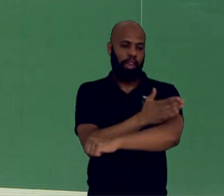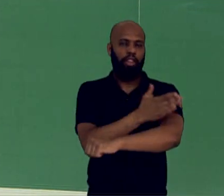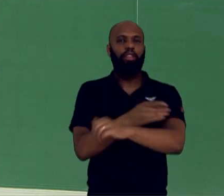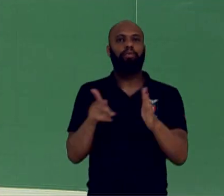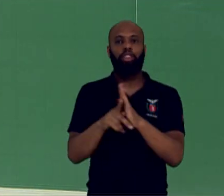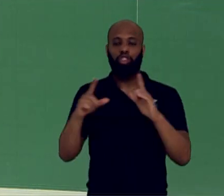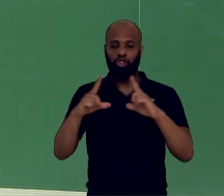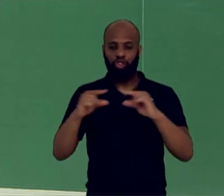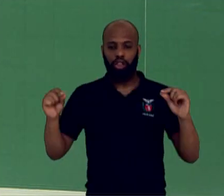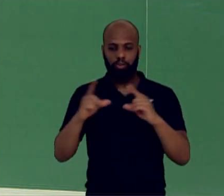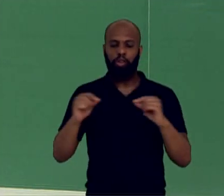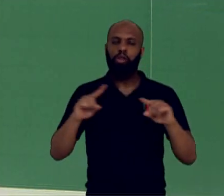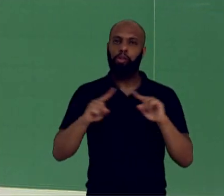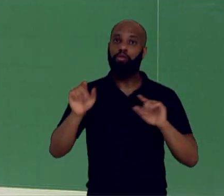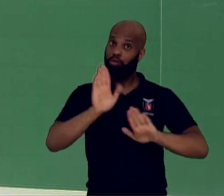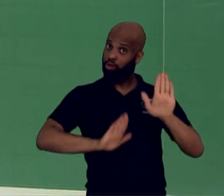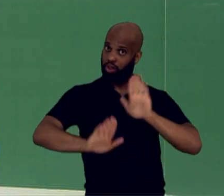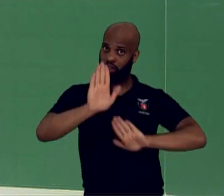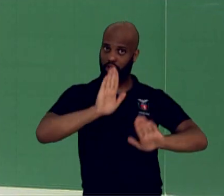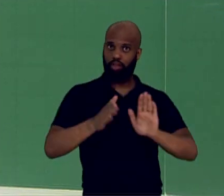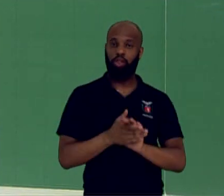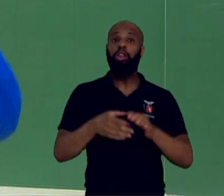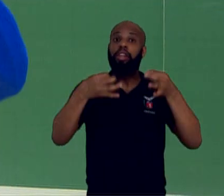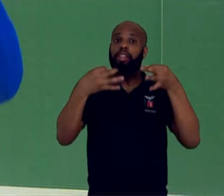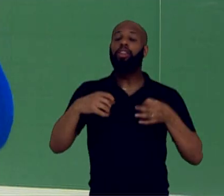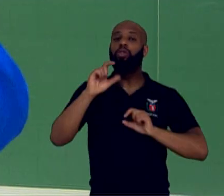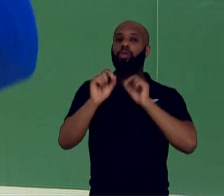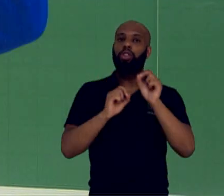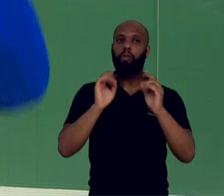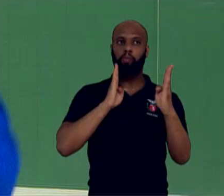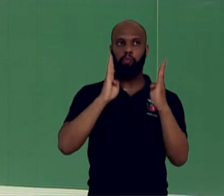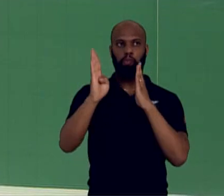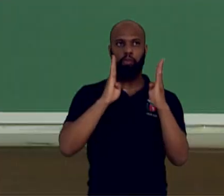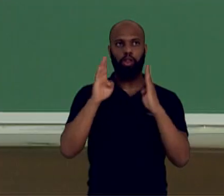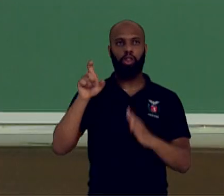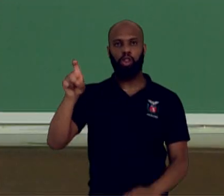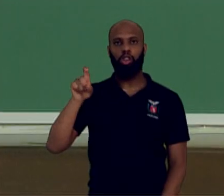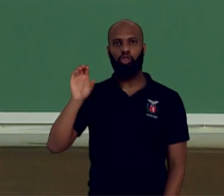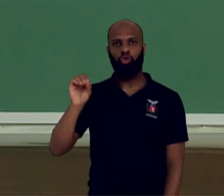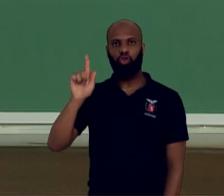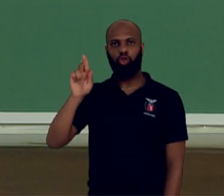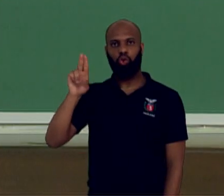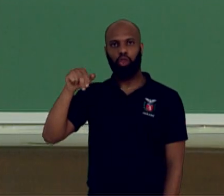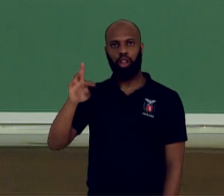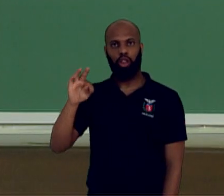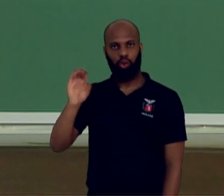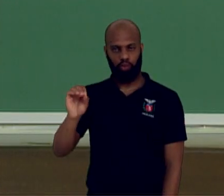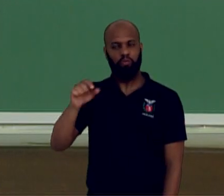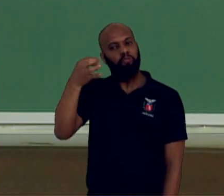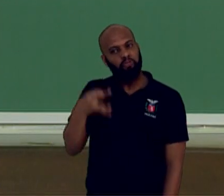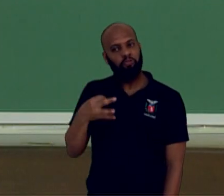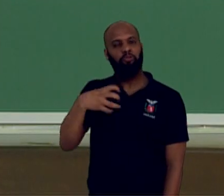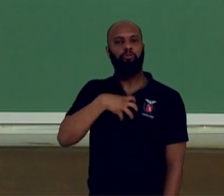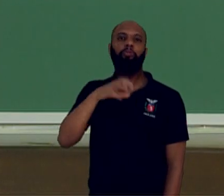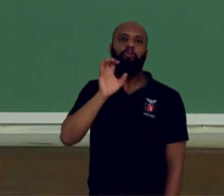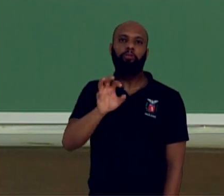Japão, mas tem que ter muito cuidado com esse termo. O correto é período shogunato. Esse é o correto, período correto, o termo correto